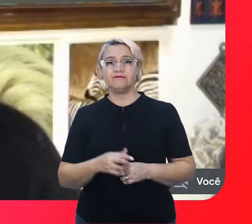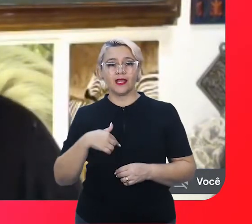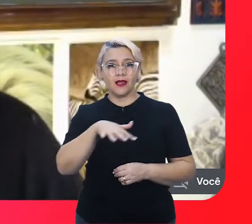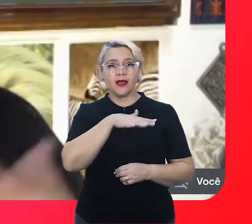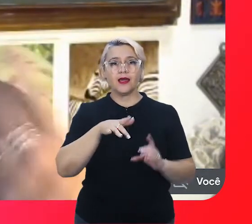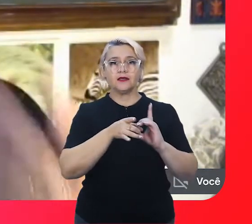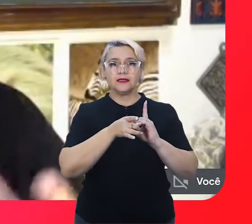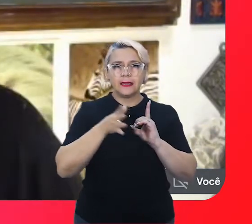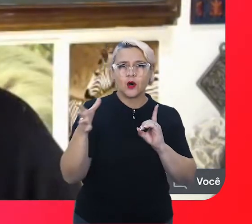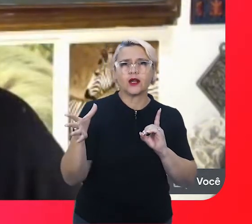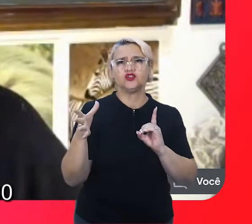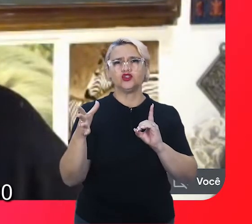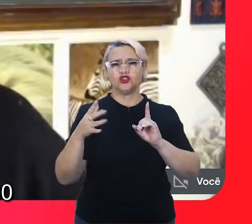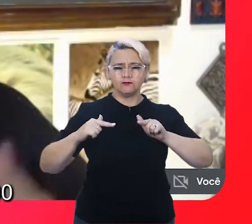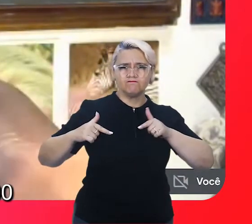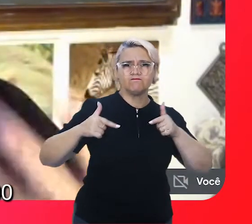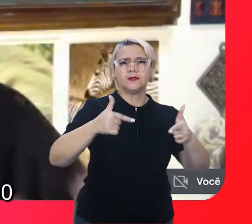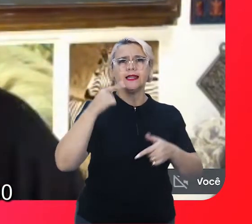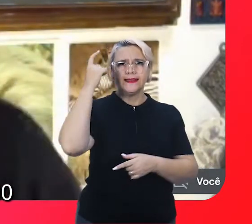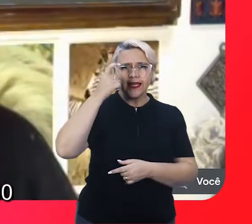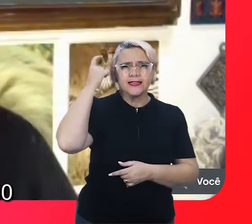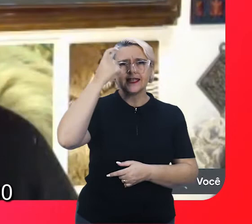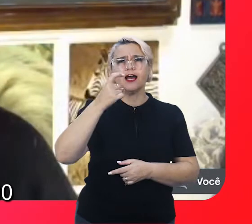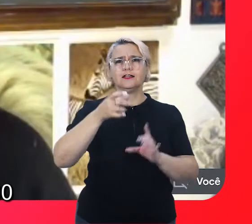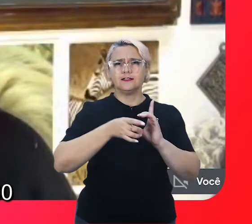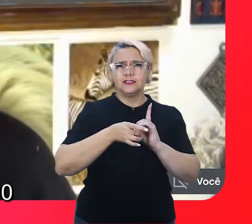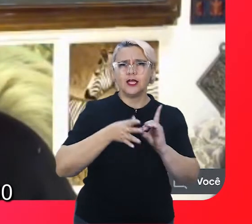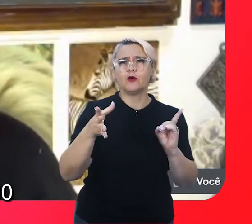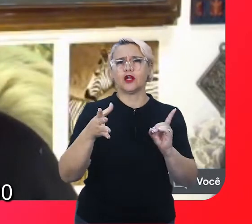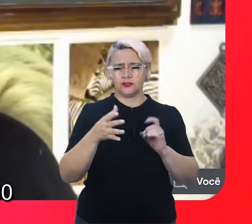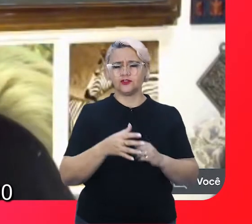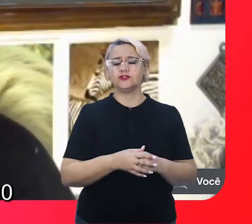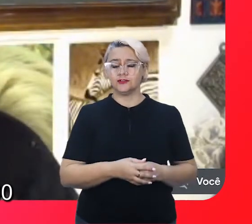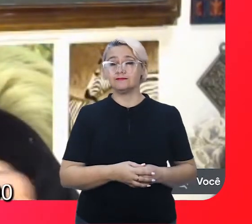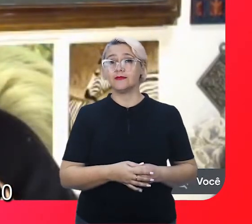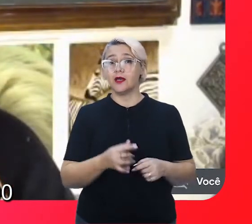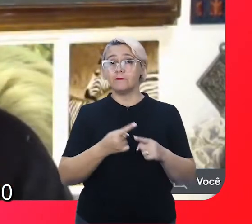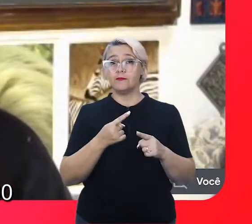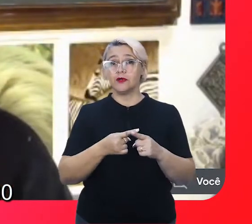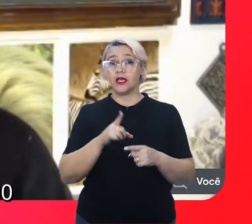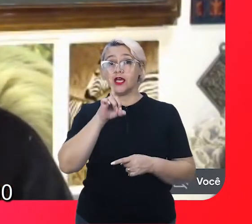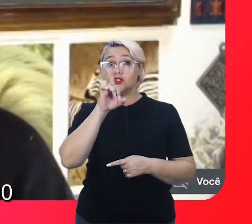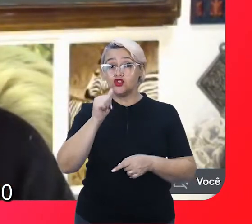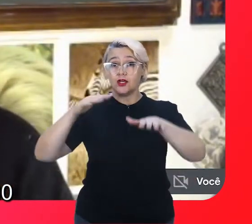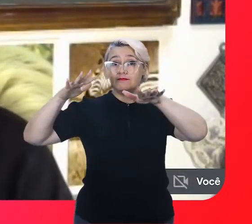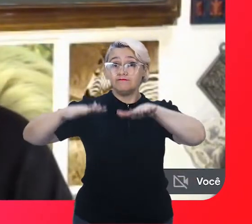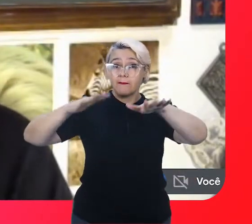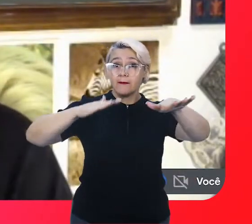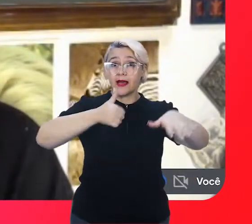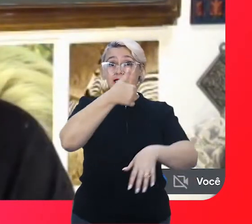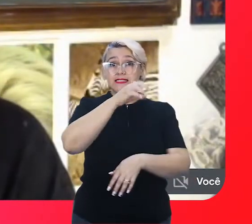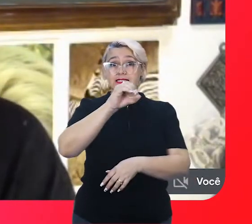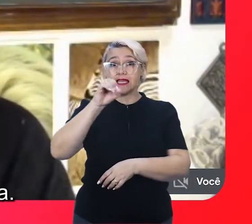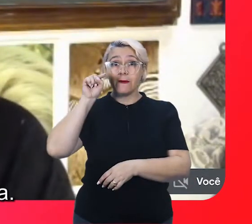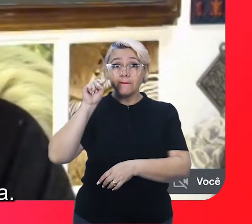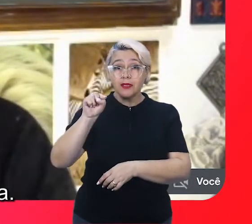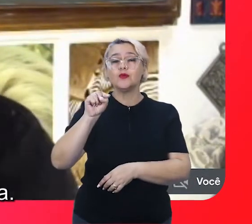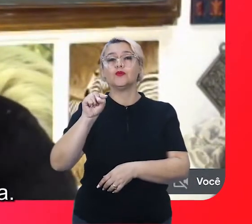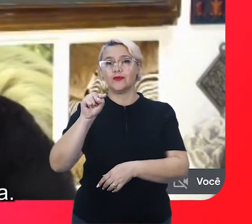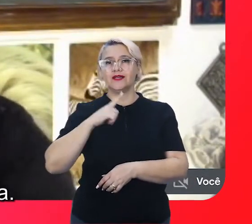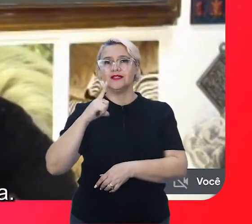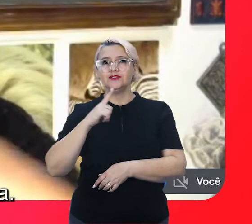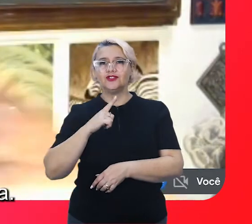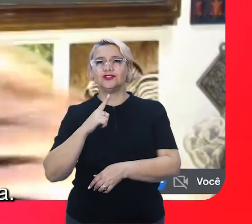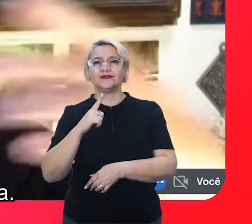de exercício democrático, tentativa de exercício democrático, porque no dia da passata dos 100 mil, né, que tem